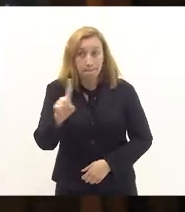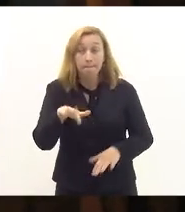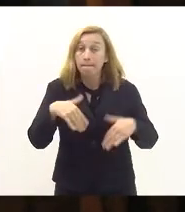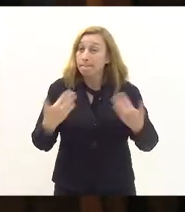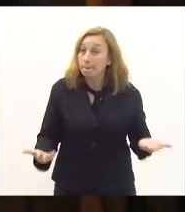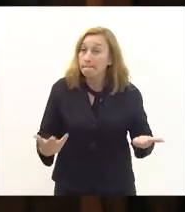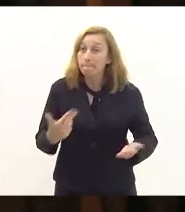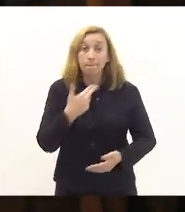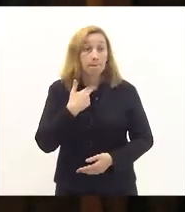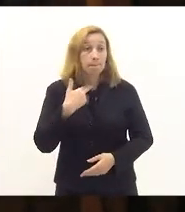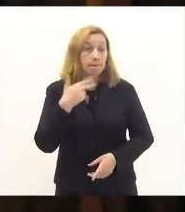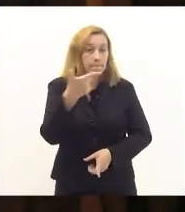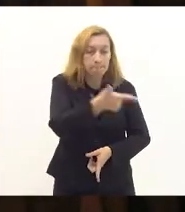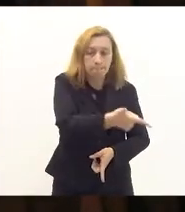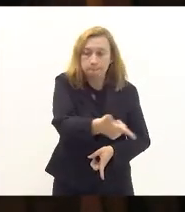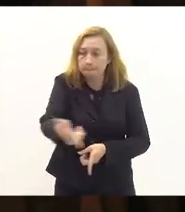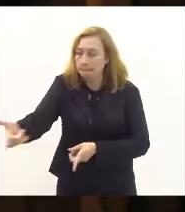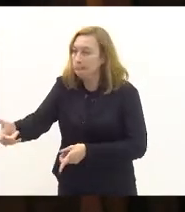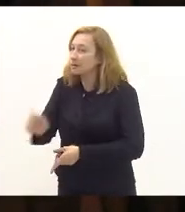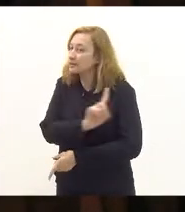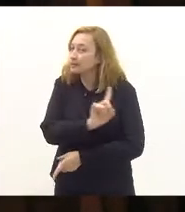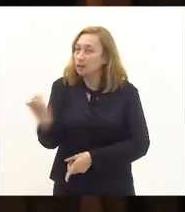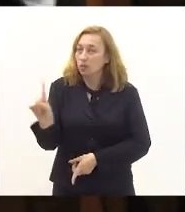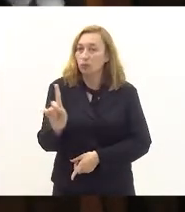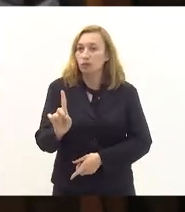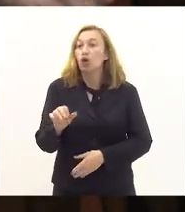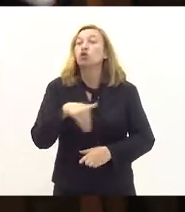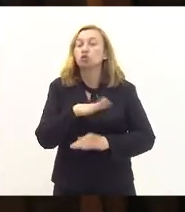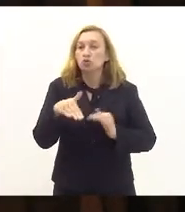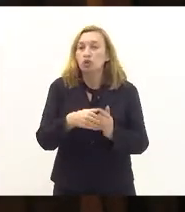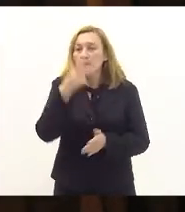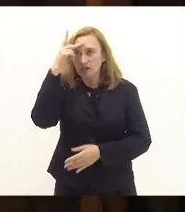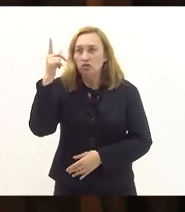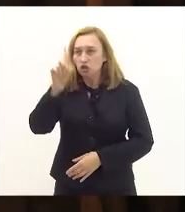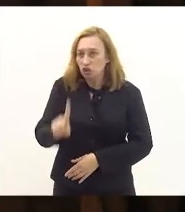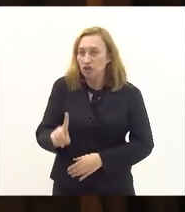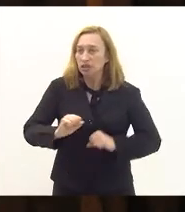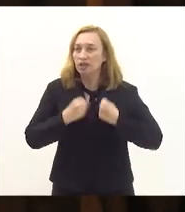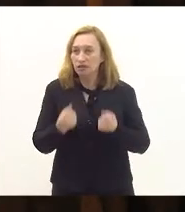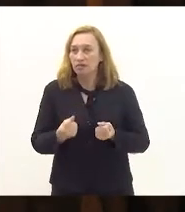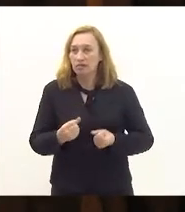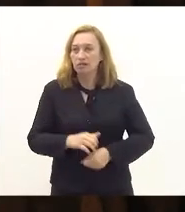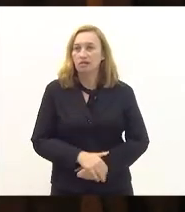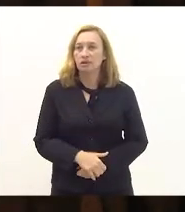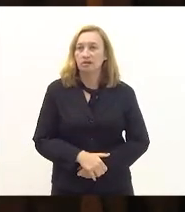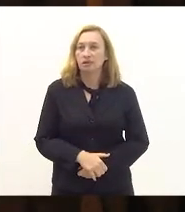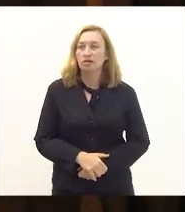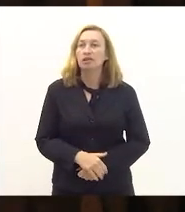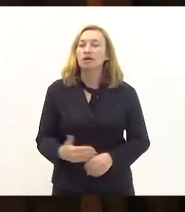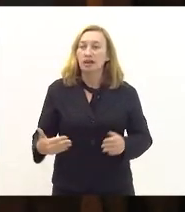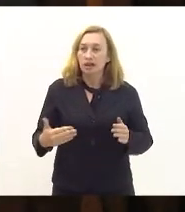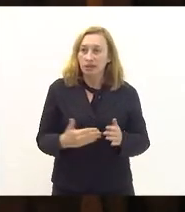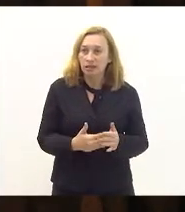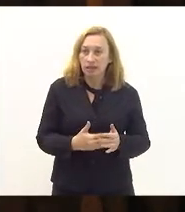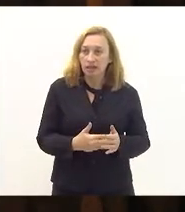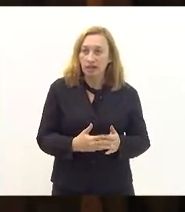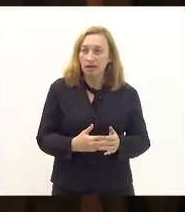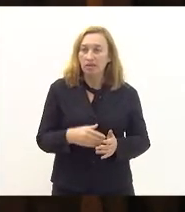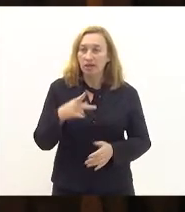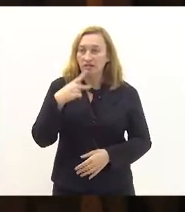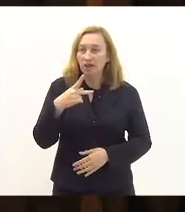pode executar sumariamente ninguém. Todo mundo tem direito de defesa. Até para dizer, sou um